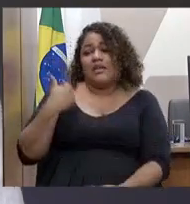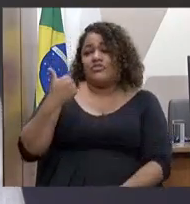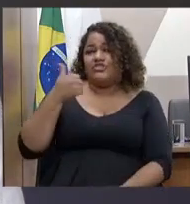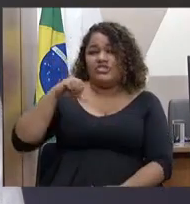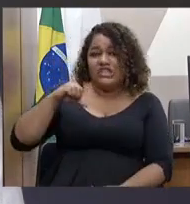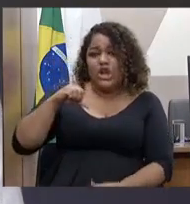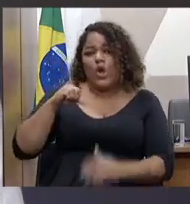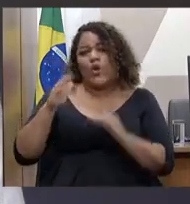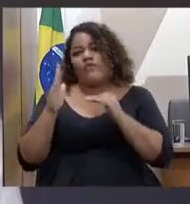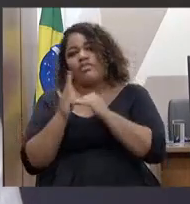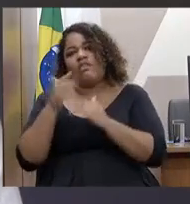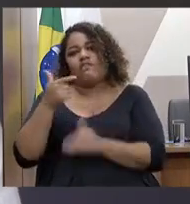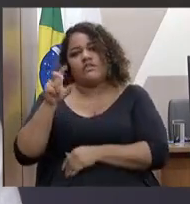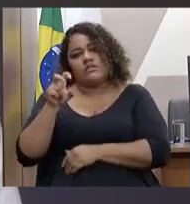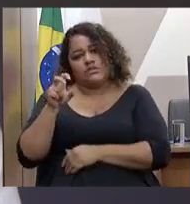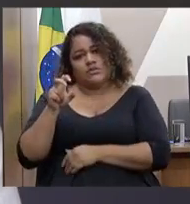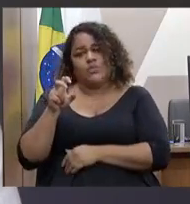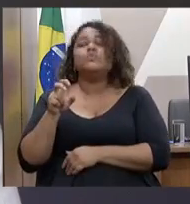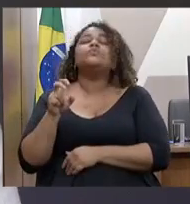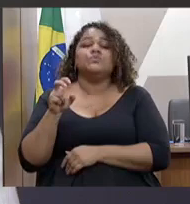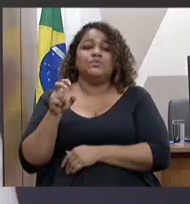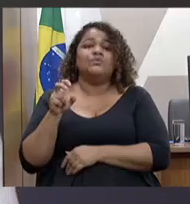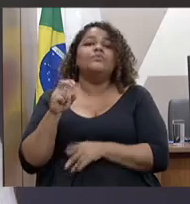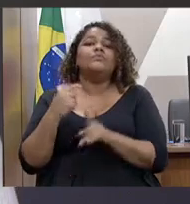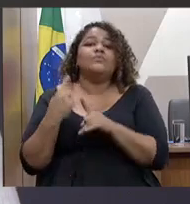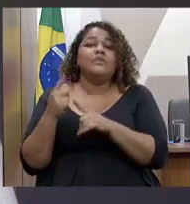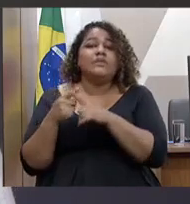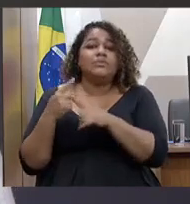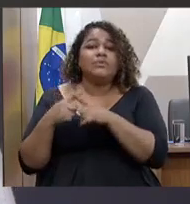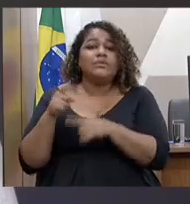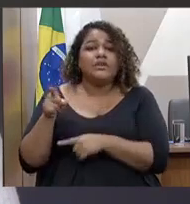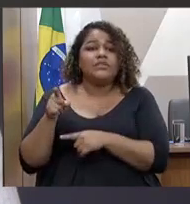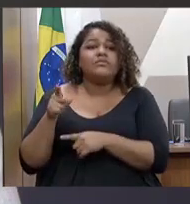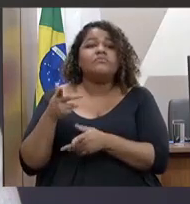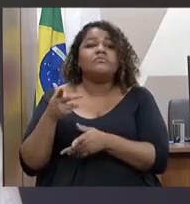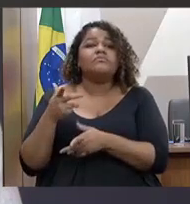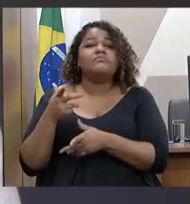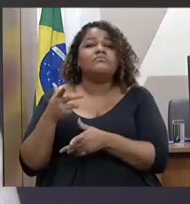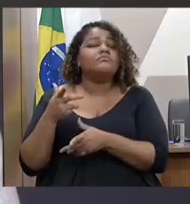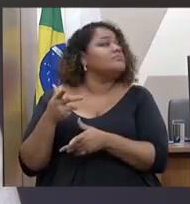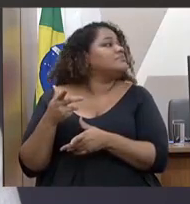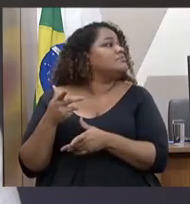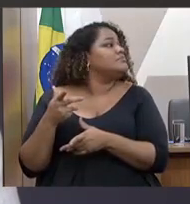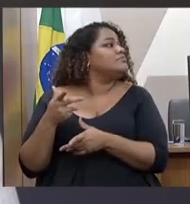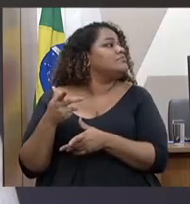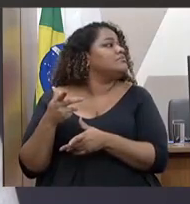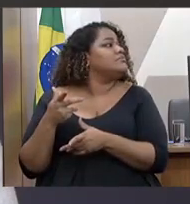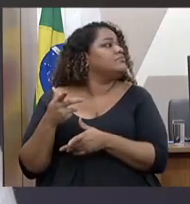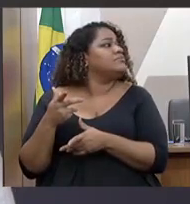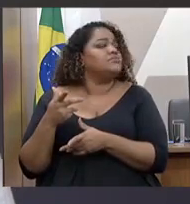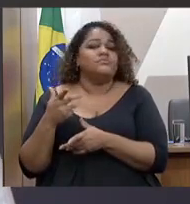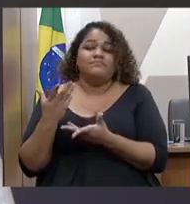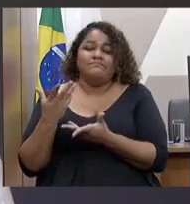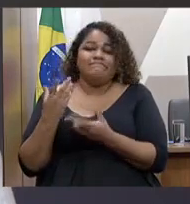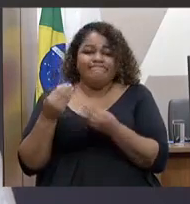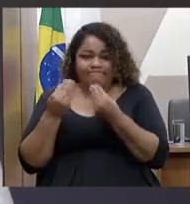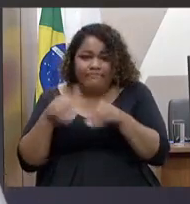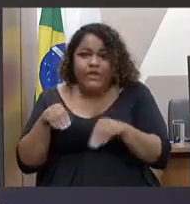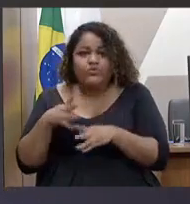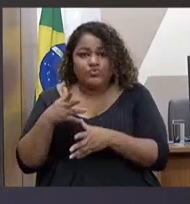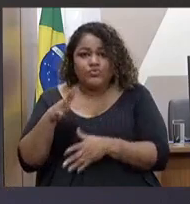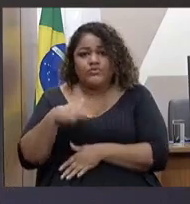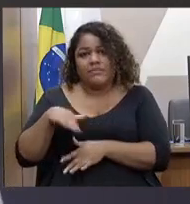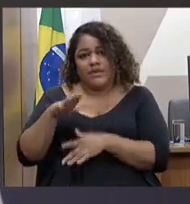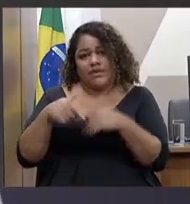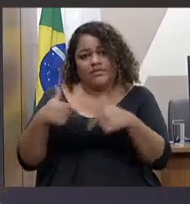até os 25 anos esse menino aqui esse aqui no mercado do trabalho dele E então assim e aí Betão